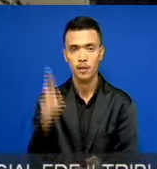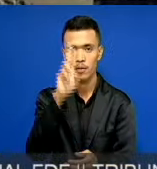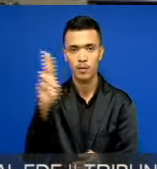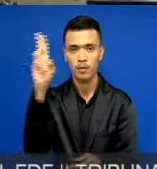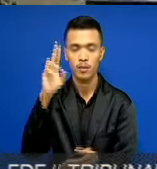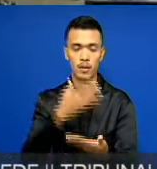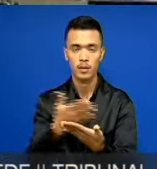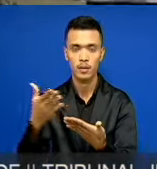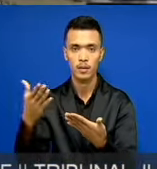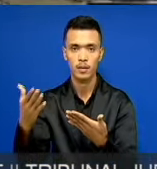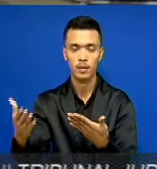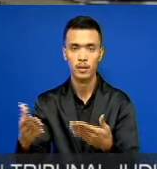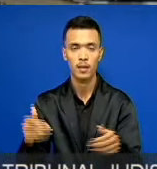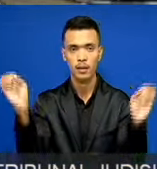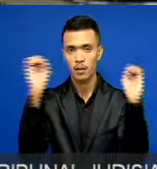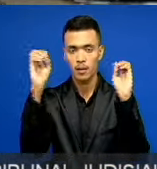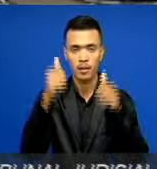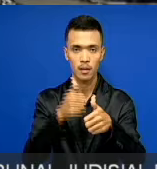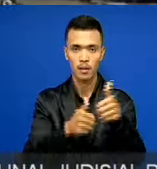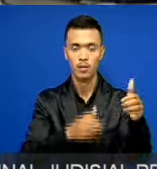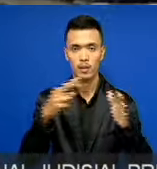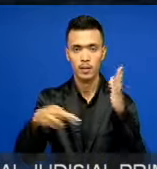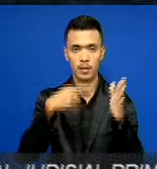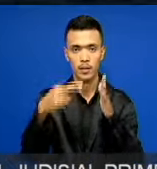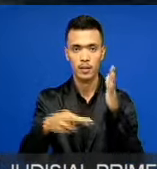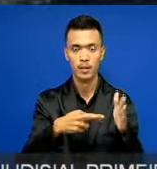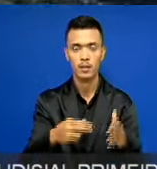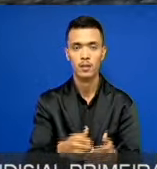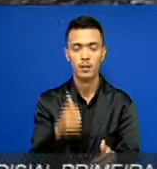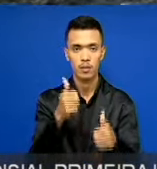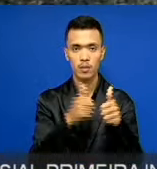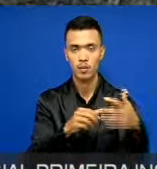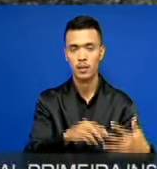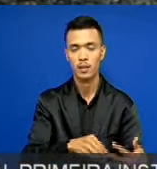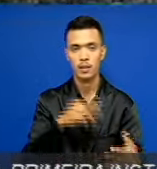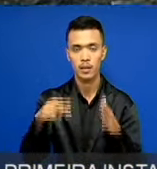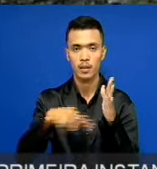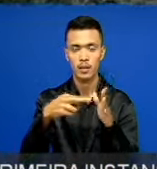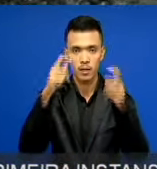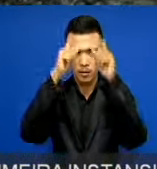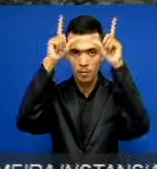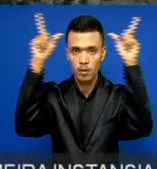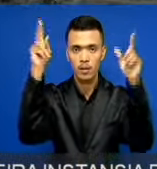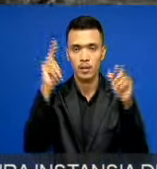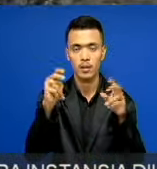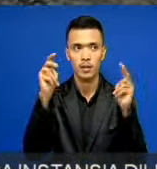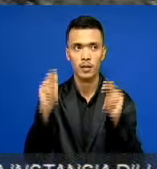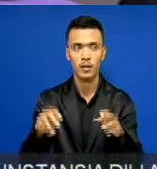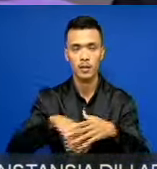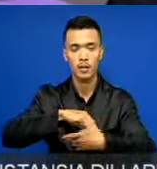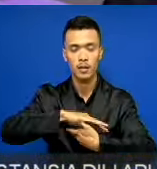utiliza material nebe latuir standard no latuir especificação Timor-Leste nien tamane tem que sobo baseia